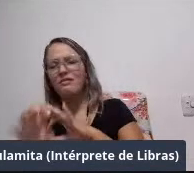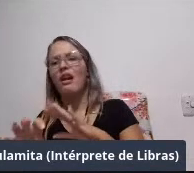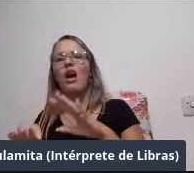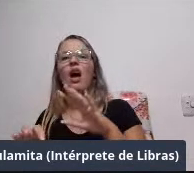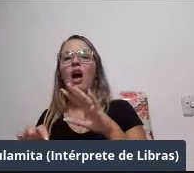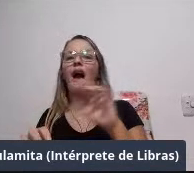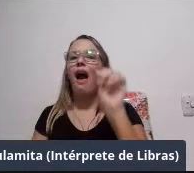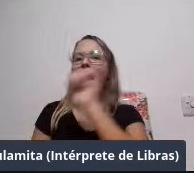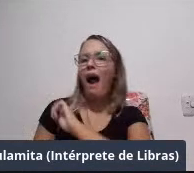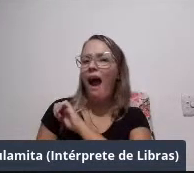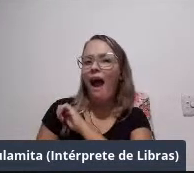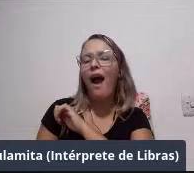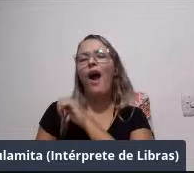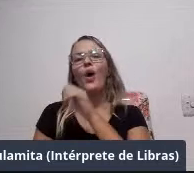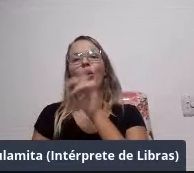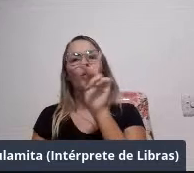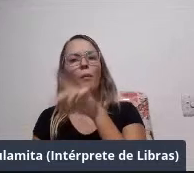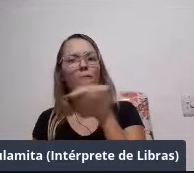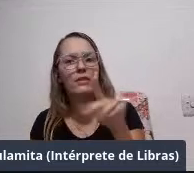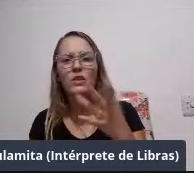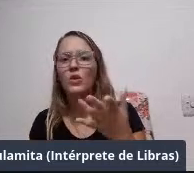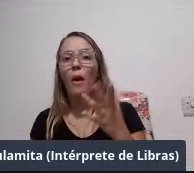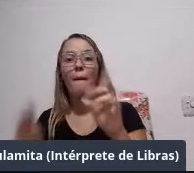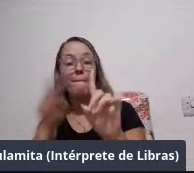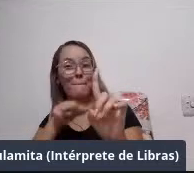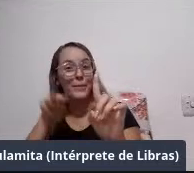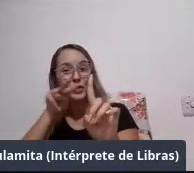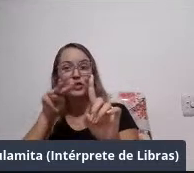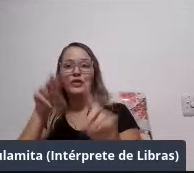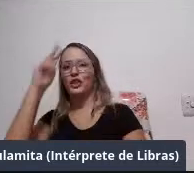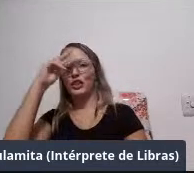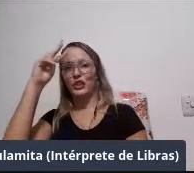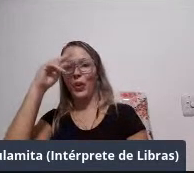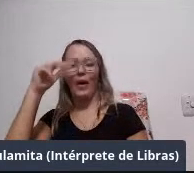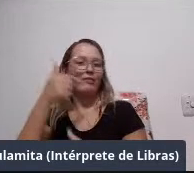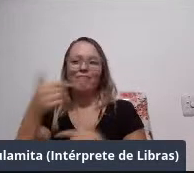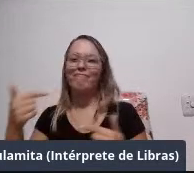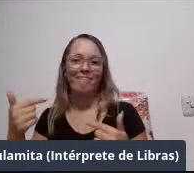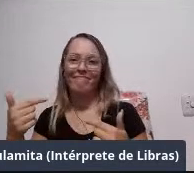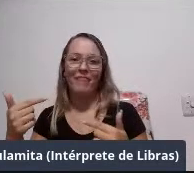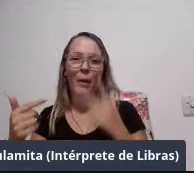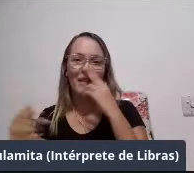alunos, professores, etc., em perspectiva histórica, estava ausente da escola, né?